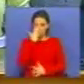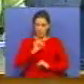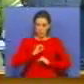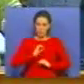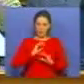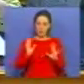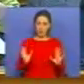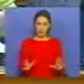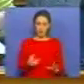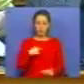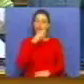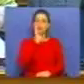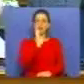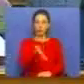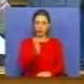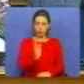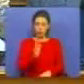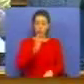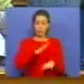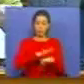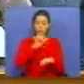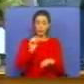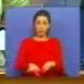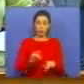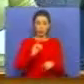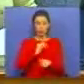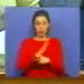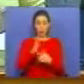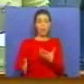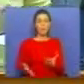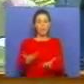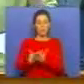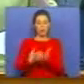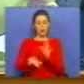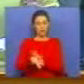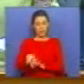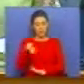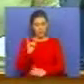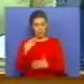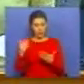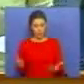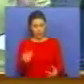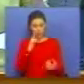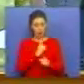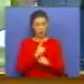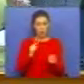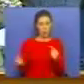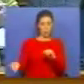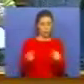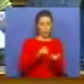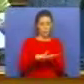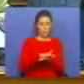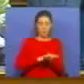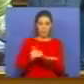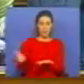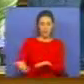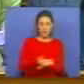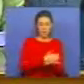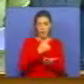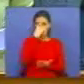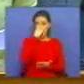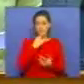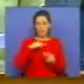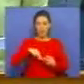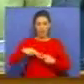vista. Já aqui o dissemos a propósito de outras propostas de lei, nomeadamente quando discutimos as bases de dados de perfis